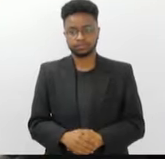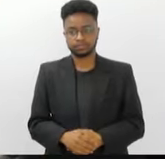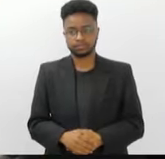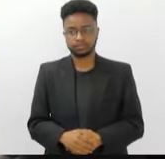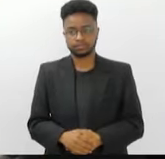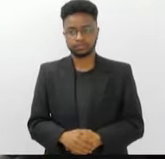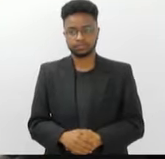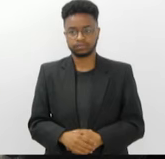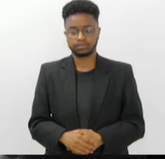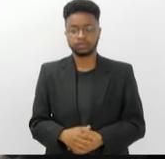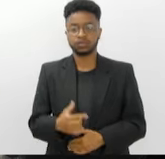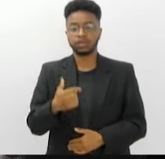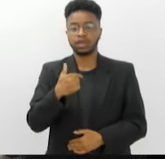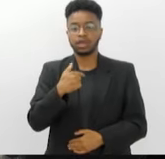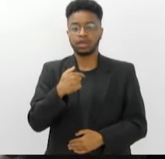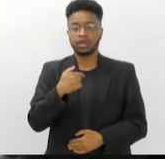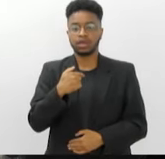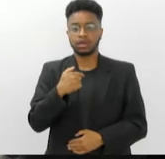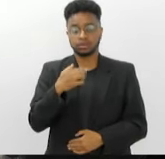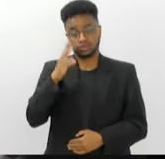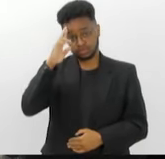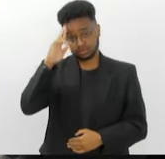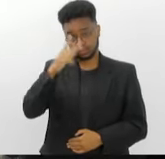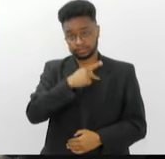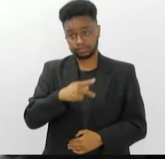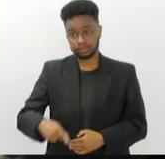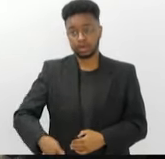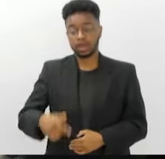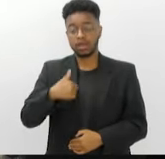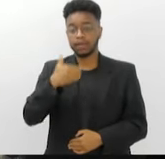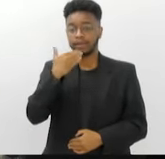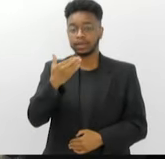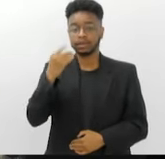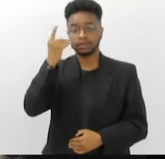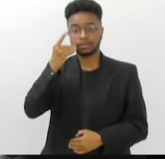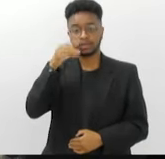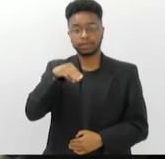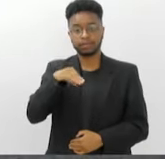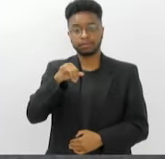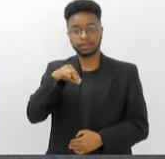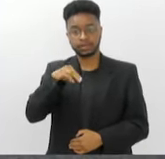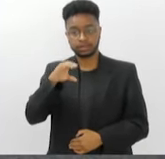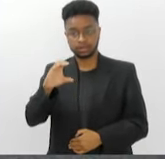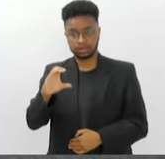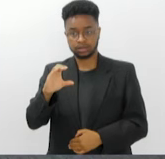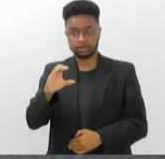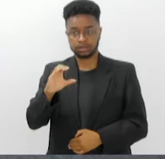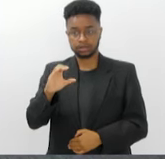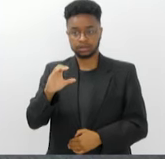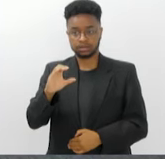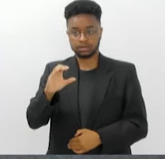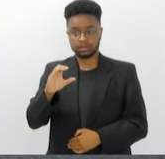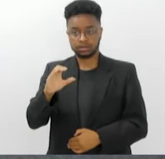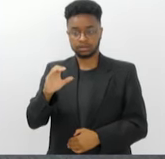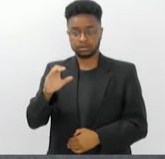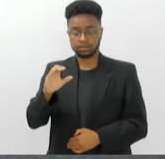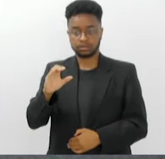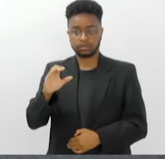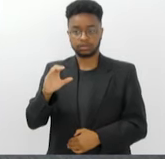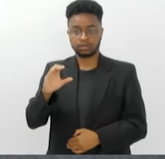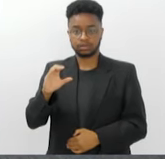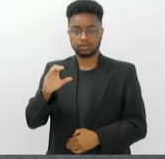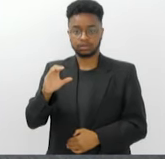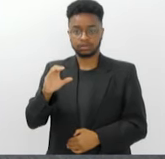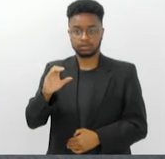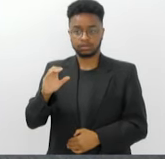Deputado Gualberto. É só para nós. Eu peço até ao deputado Carlos Mink que se posicione de novo, caso